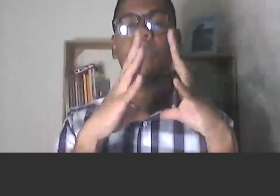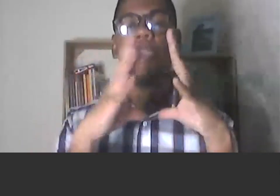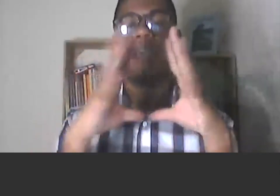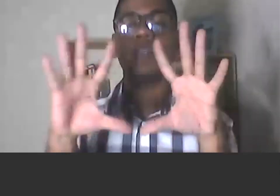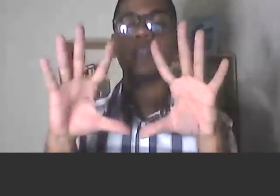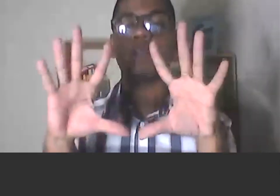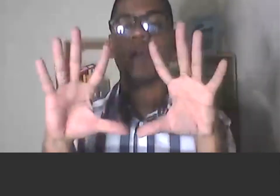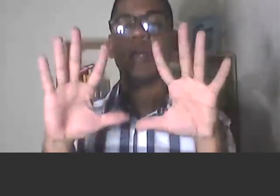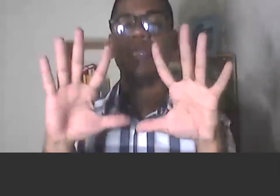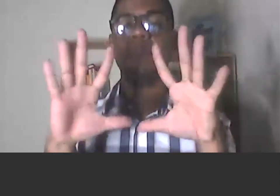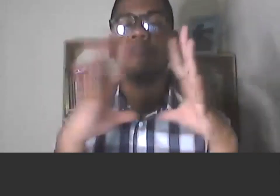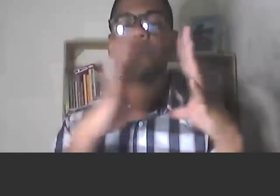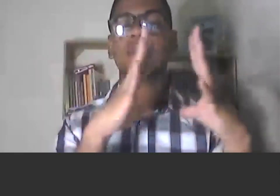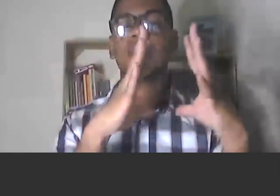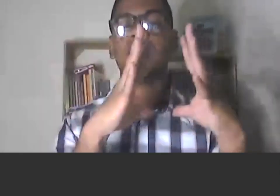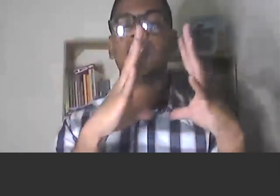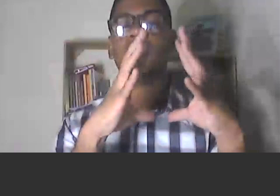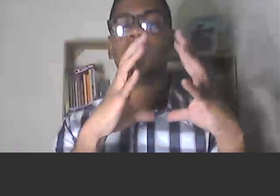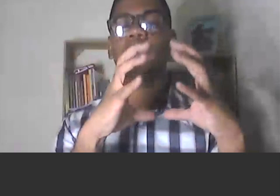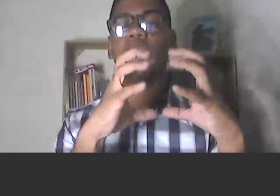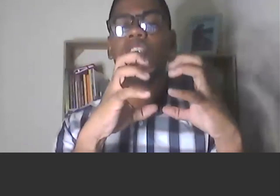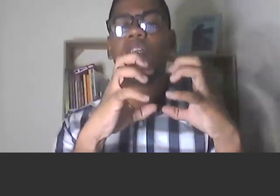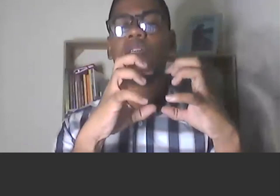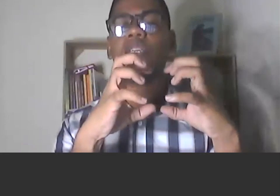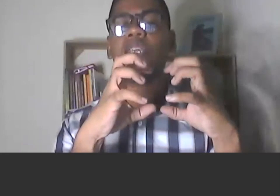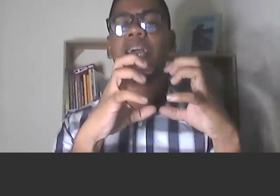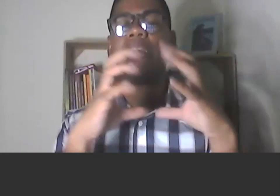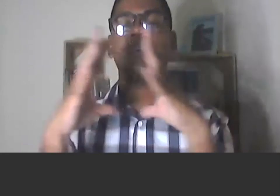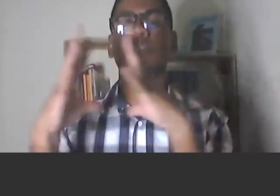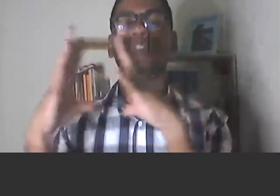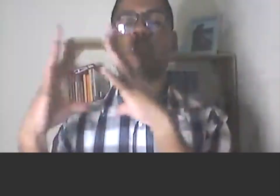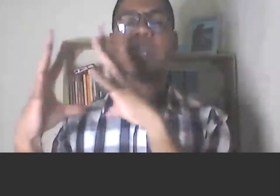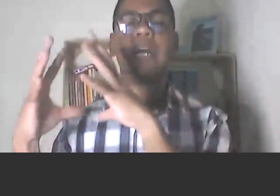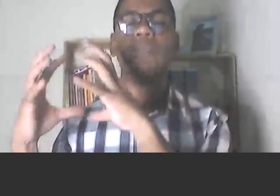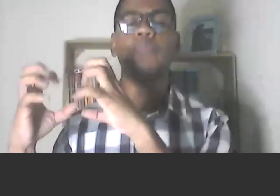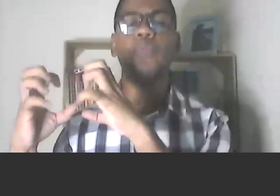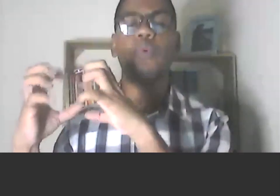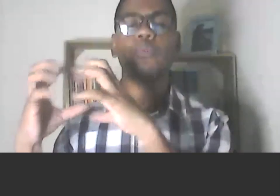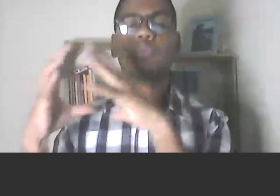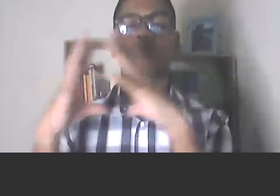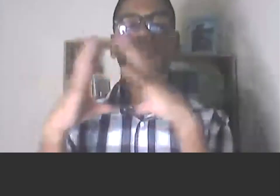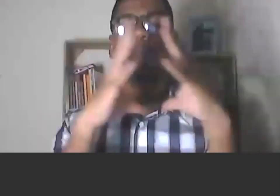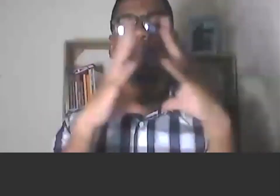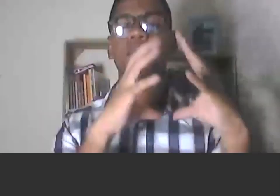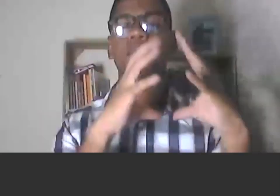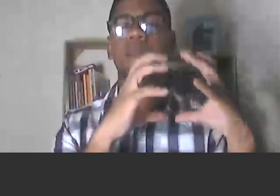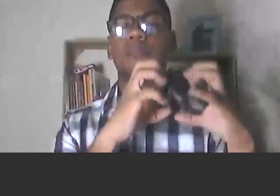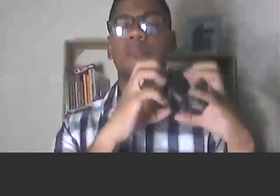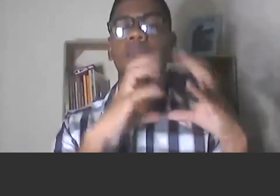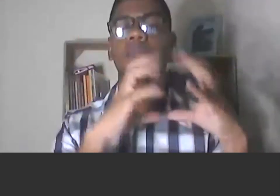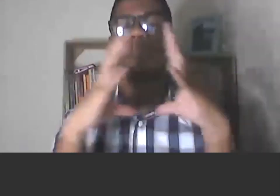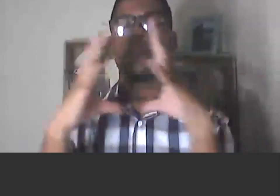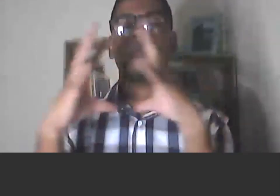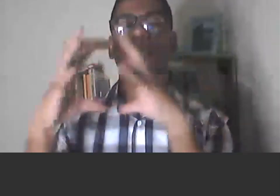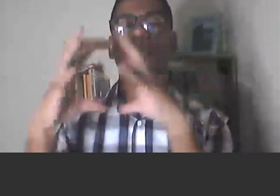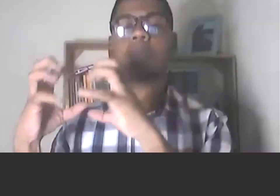Tá? Mão aberta, espalmada, e a gente fecha em garra, de um lado para o outro.